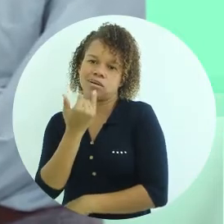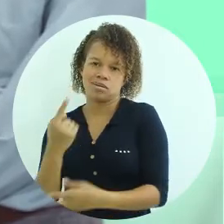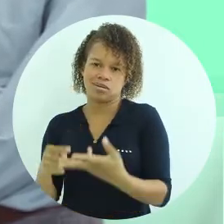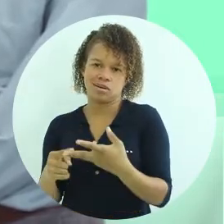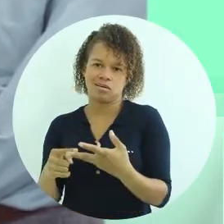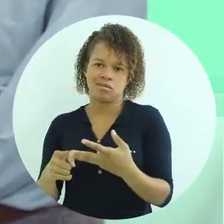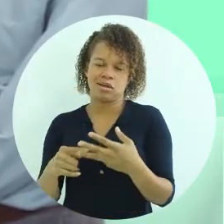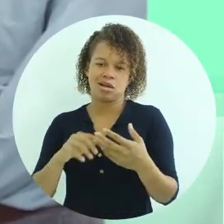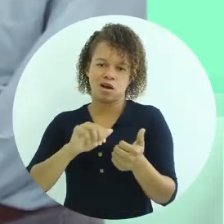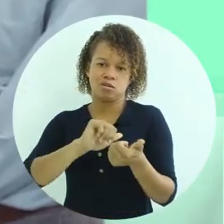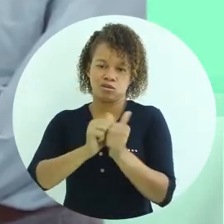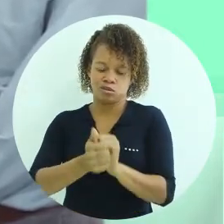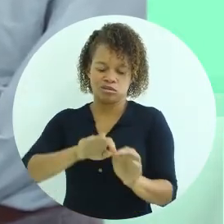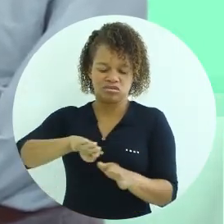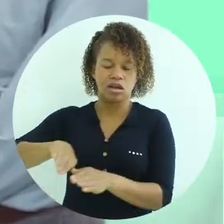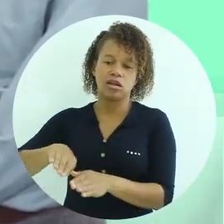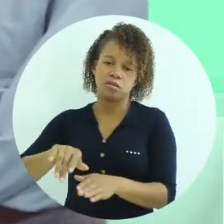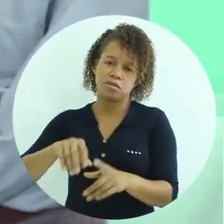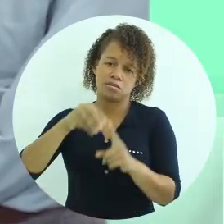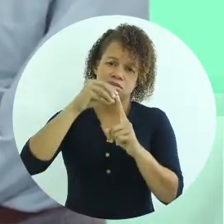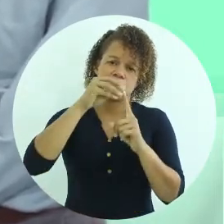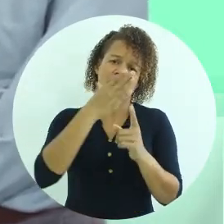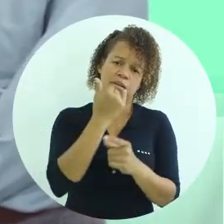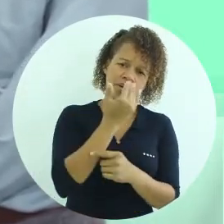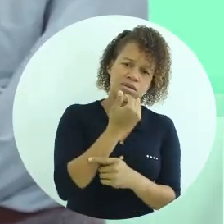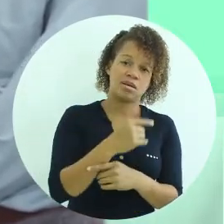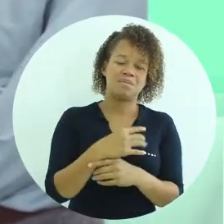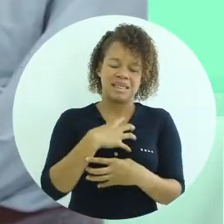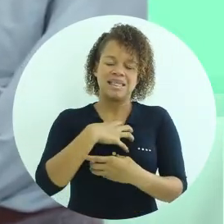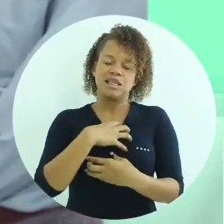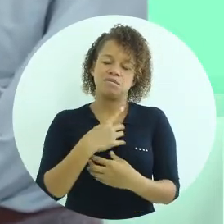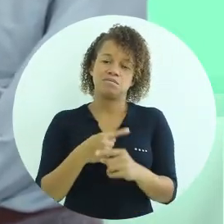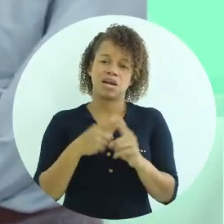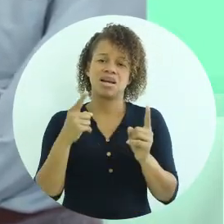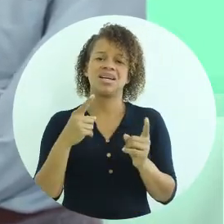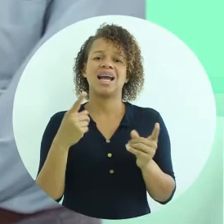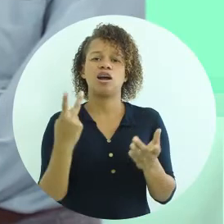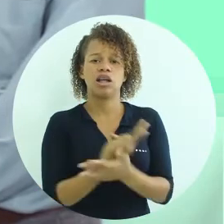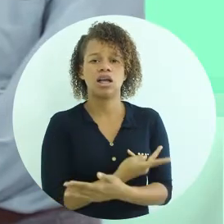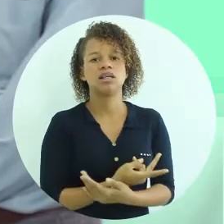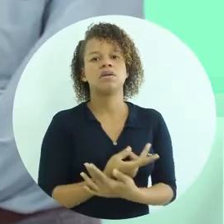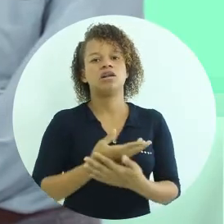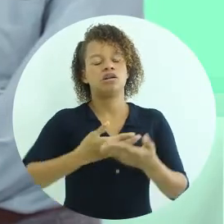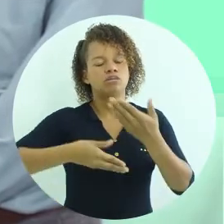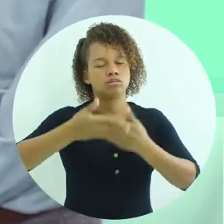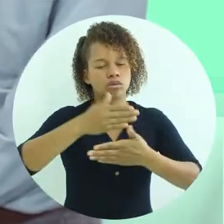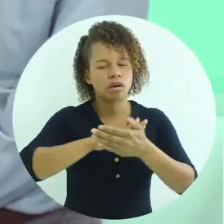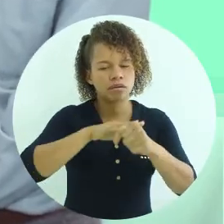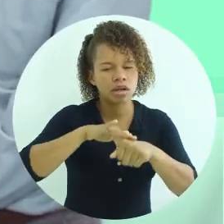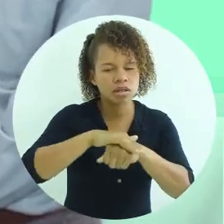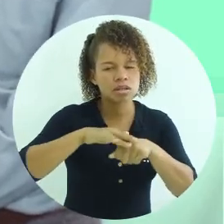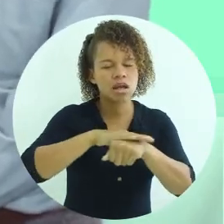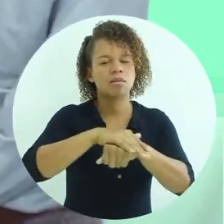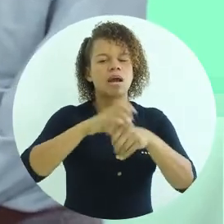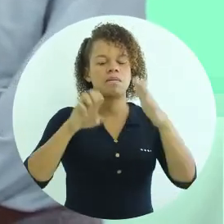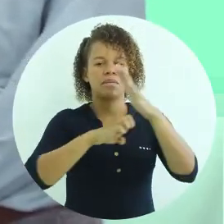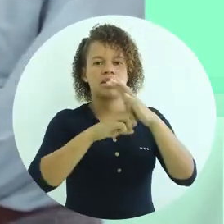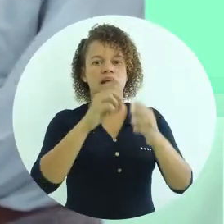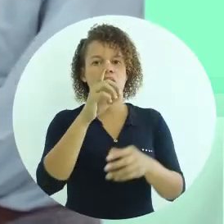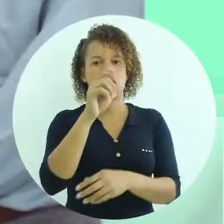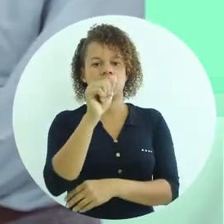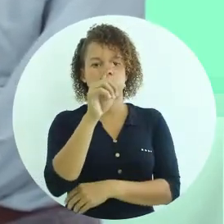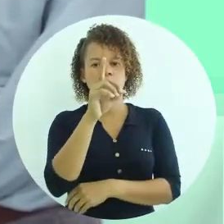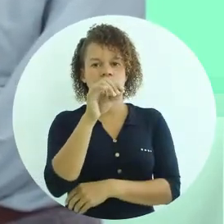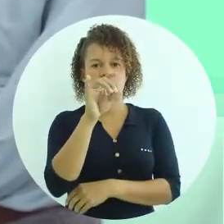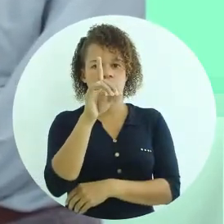parte do esporte um pouco de lado, sentimos um pouco. Mas o que acontece? Nós negociamos com a Adidas para diminuir ali a meta, né, que eles